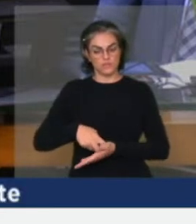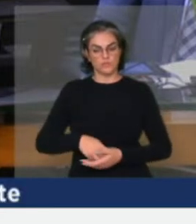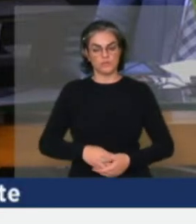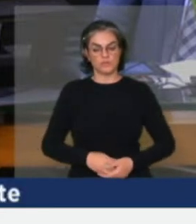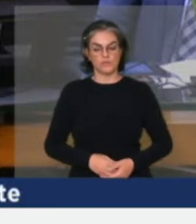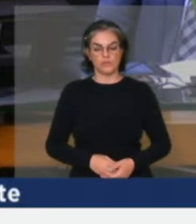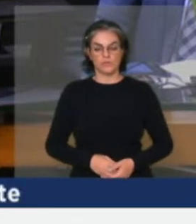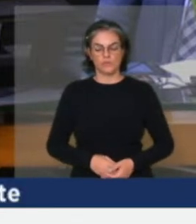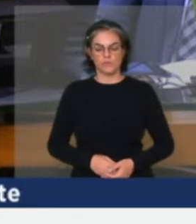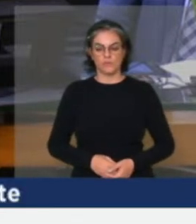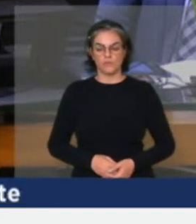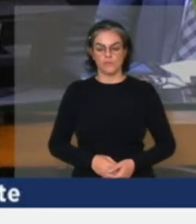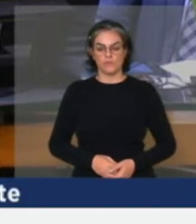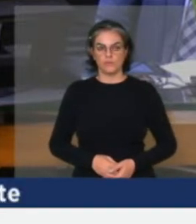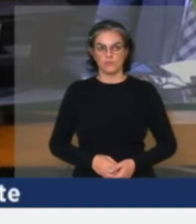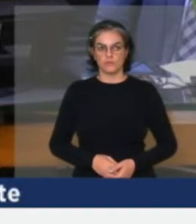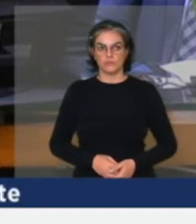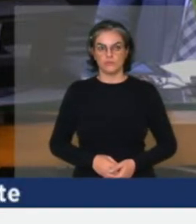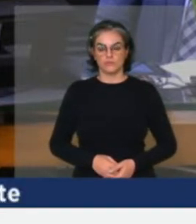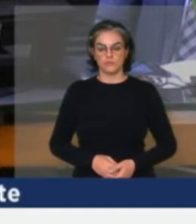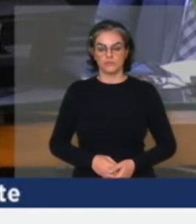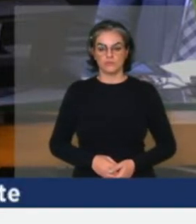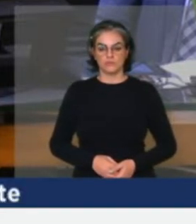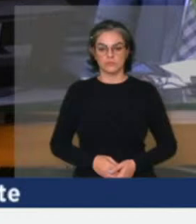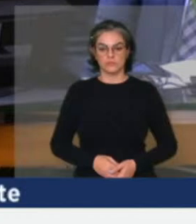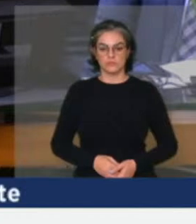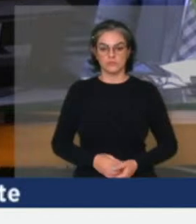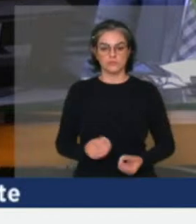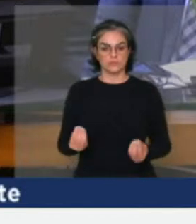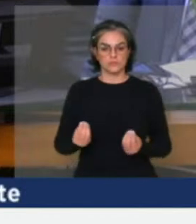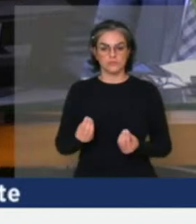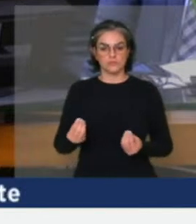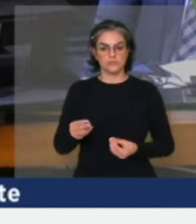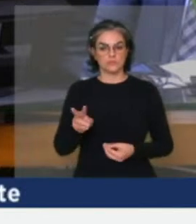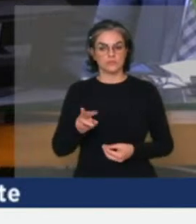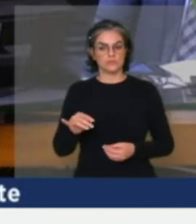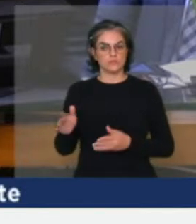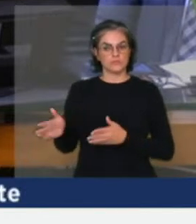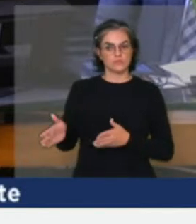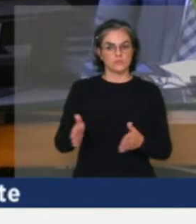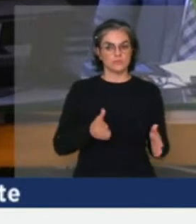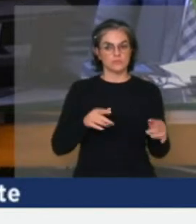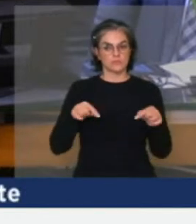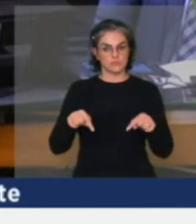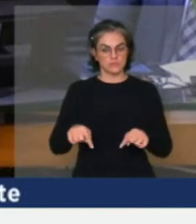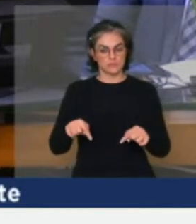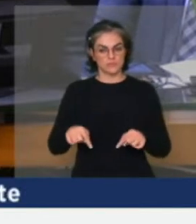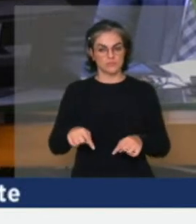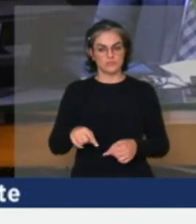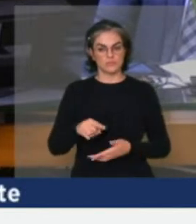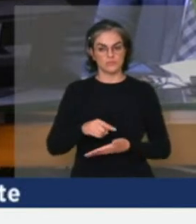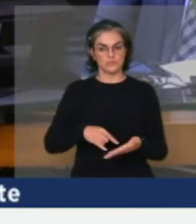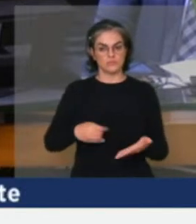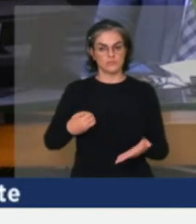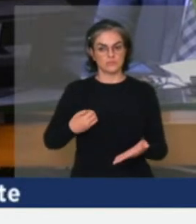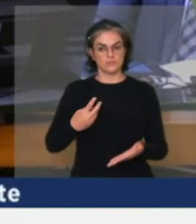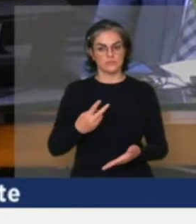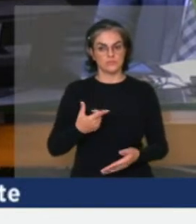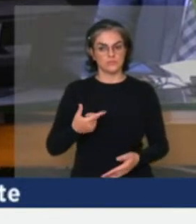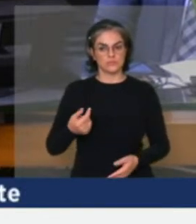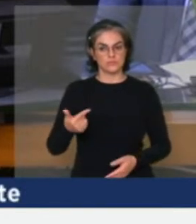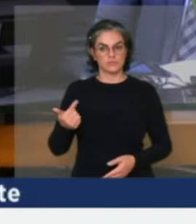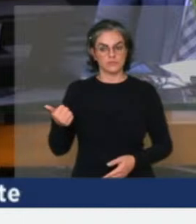com esse entendimento, estabeleço o seguinte procedimento a ser observado no âmbito da representação número 2 de 2021.